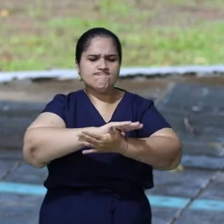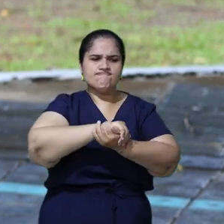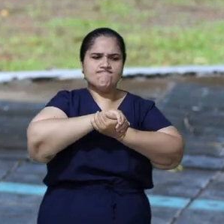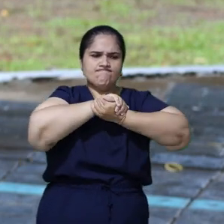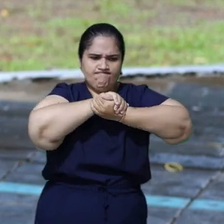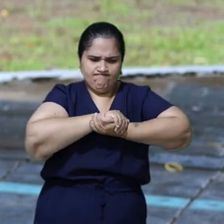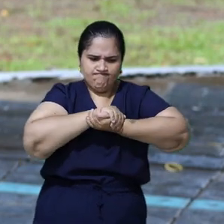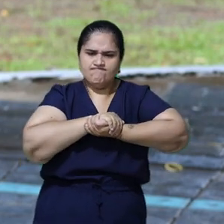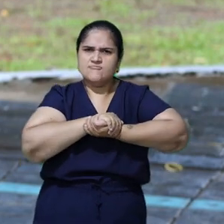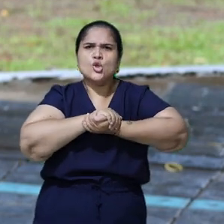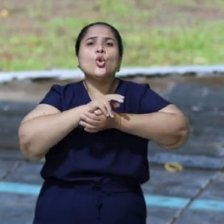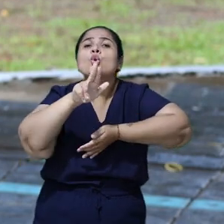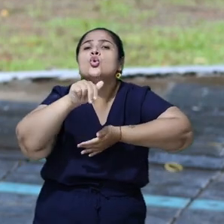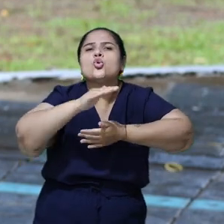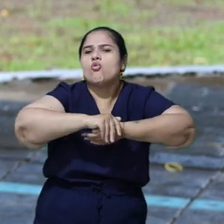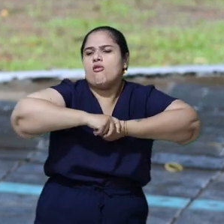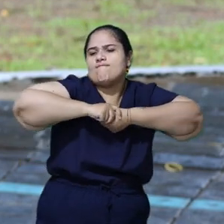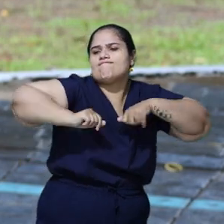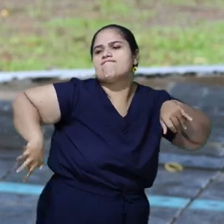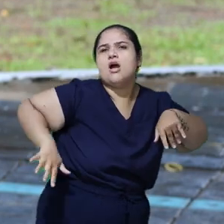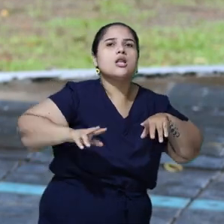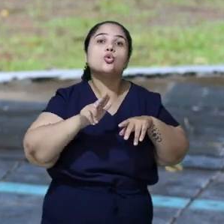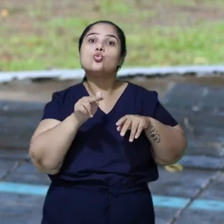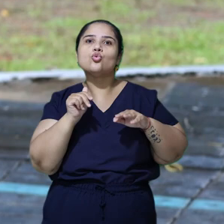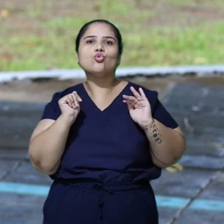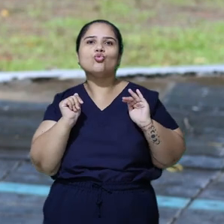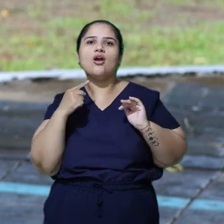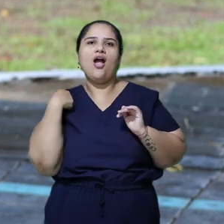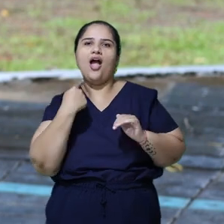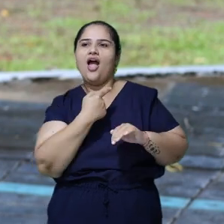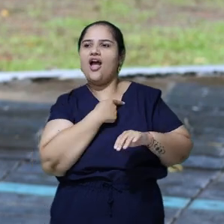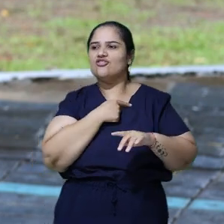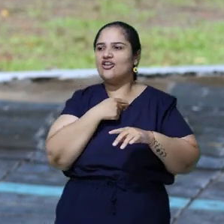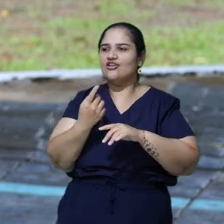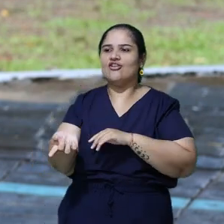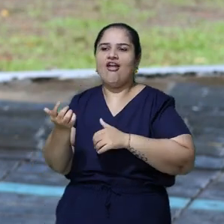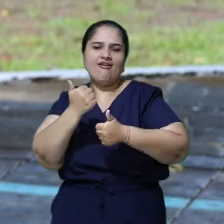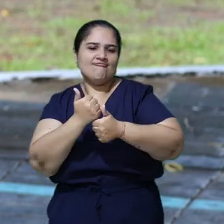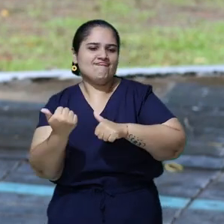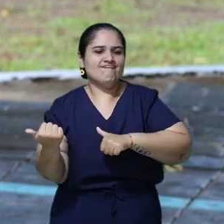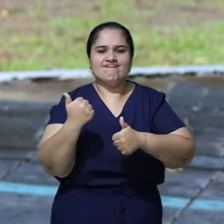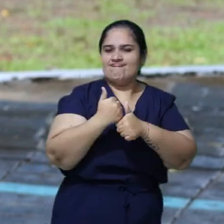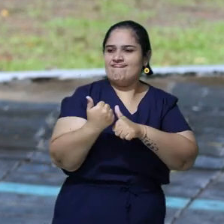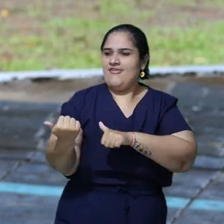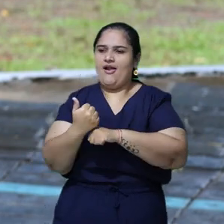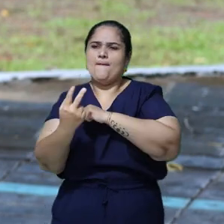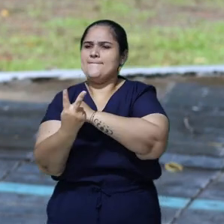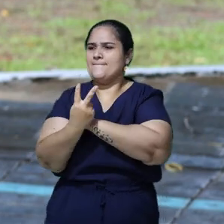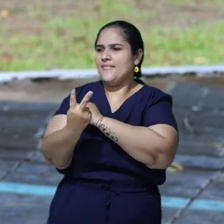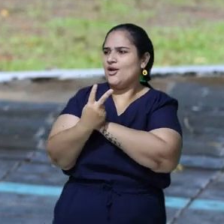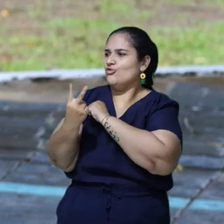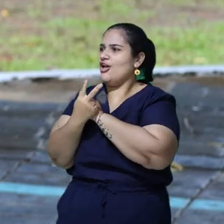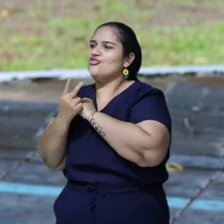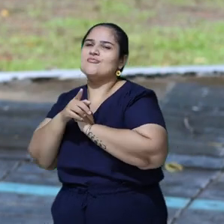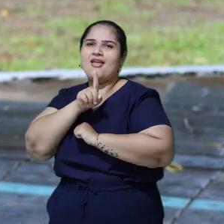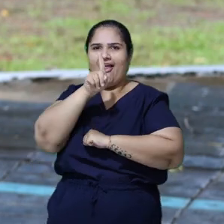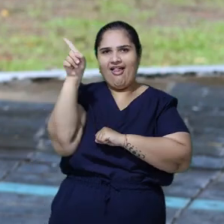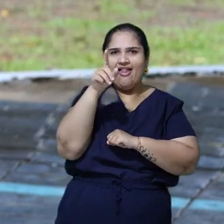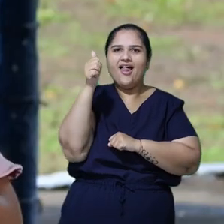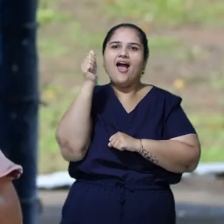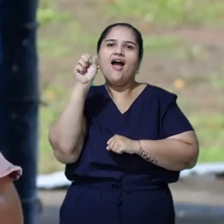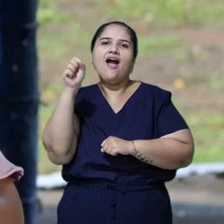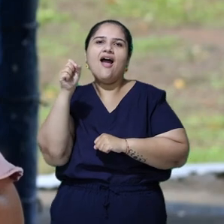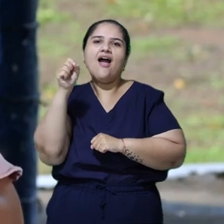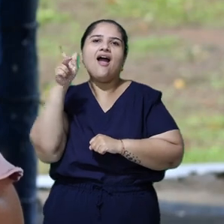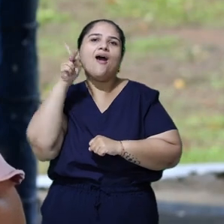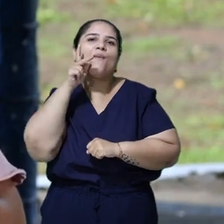nenhum momento. A gente se revezava, eles se revezavam para cuidar de mim lá em Porto Velho, para viajar comigo.